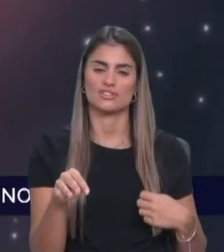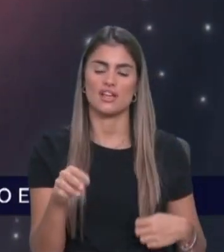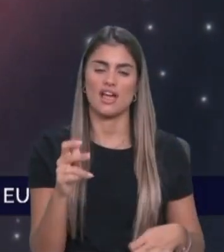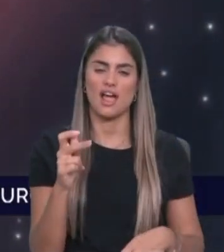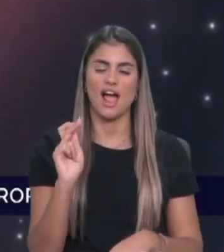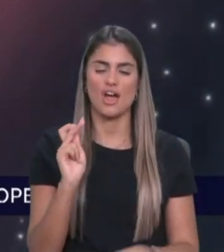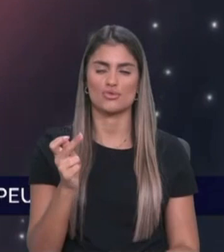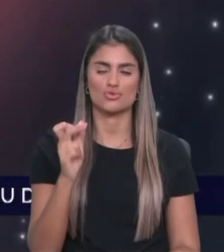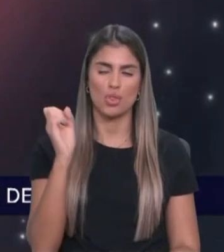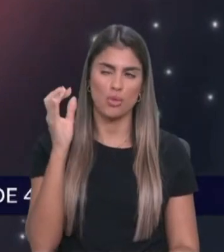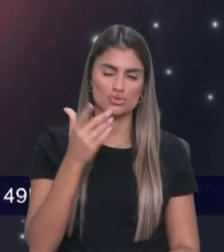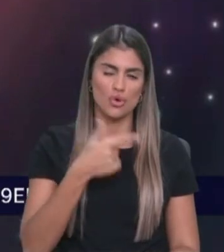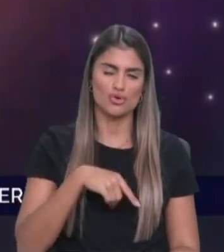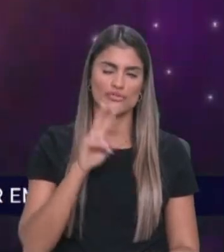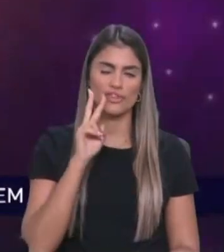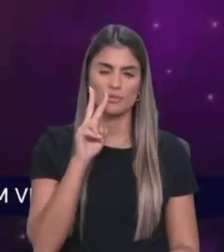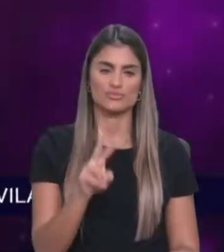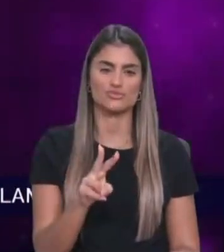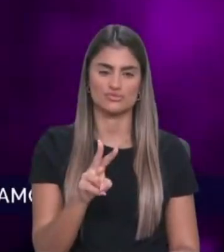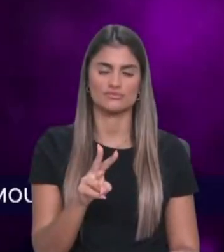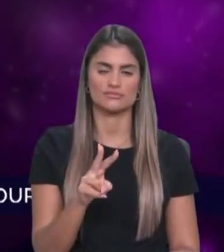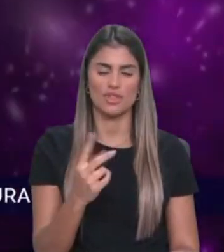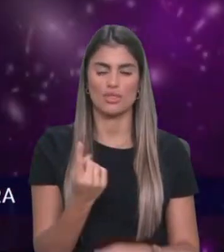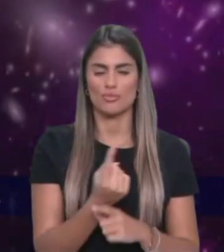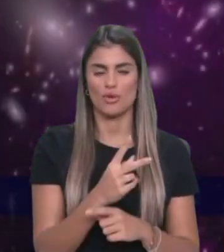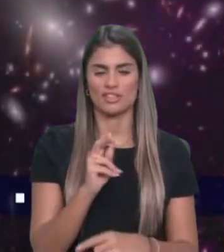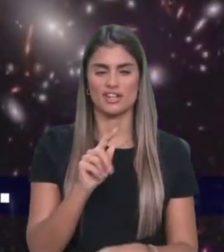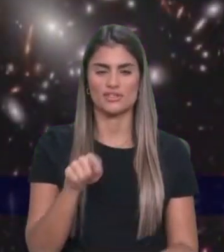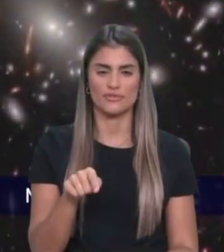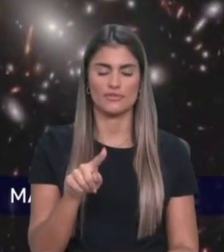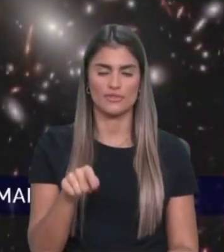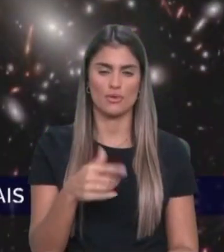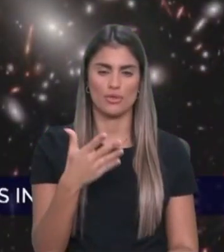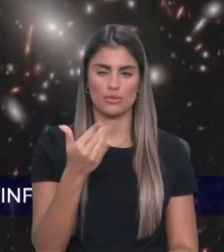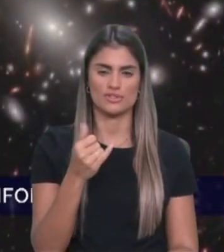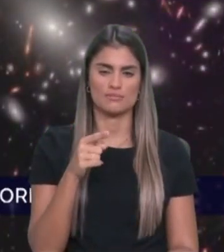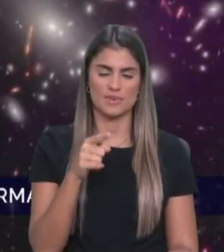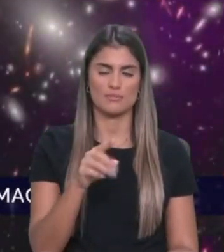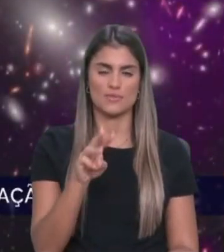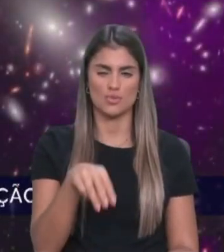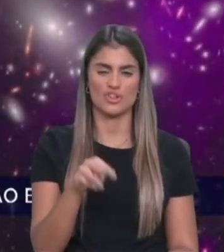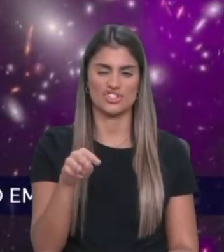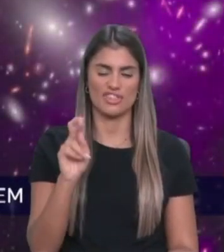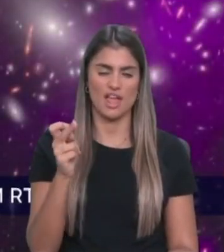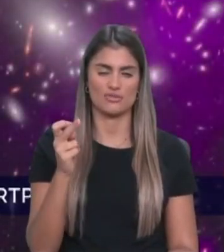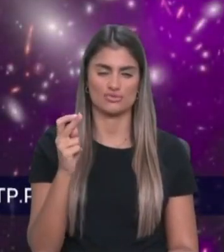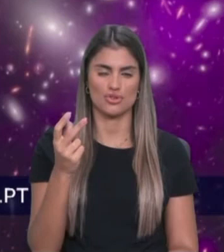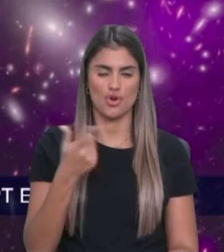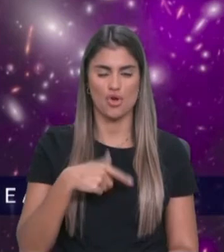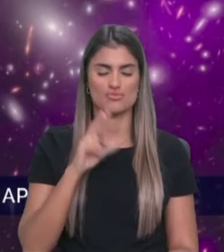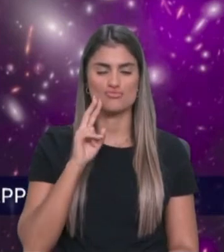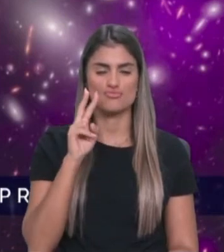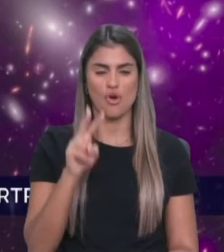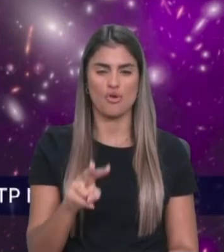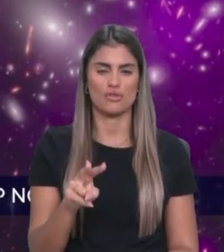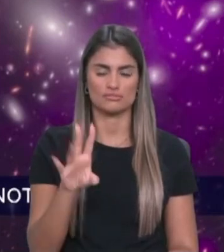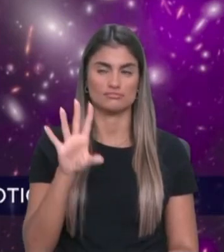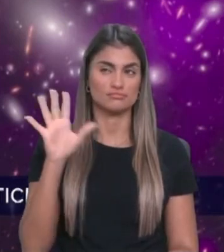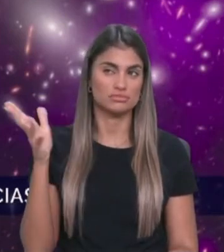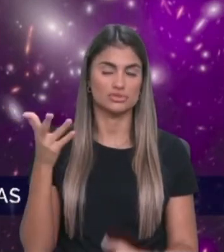seja, a luz que nós vemos desta galáxia demorou 13,2 mil milhões de anos a chegar até nós. Isto quer dizer que o universo tinha